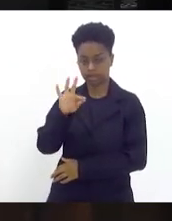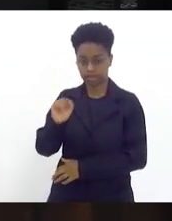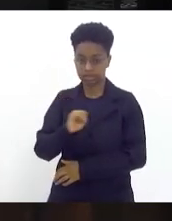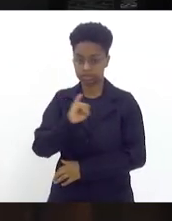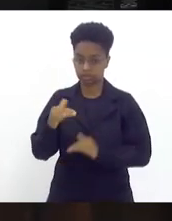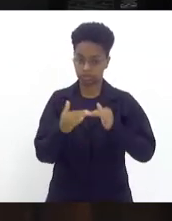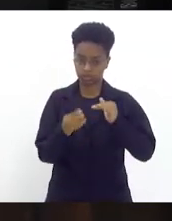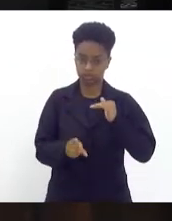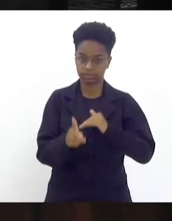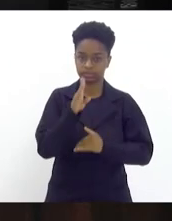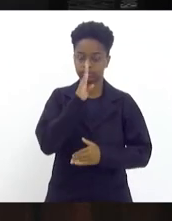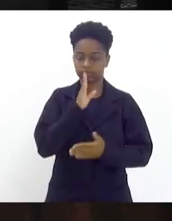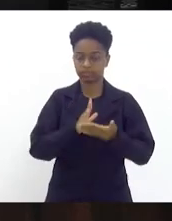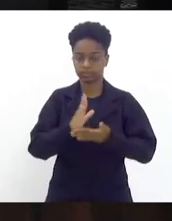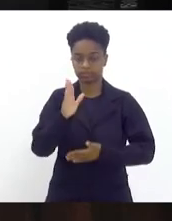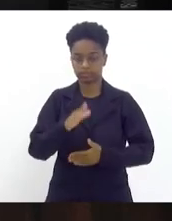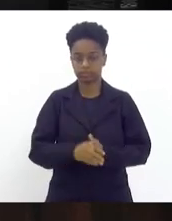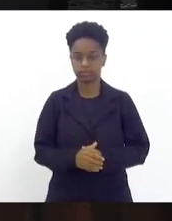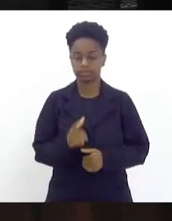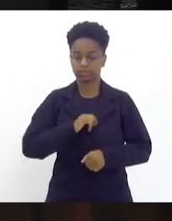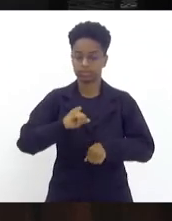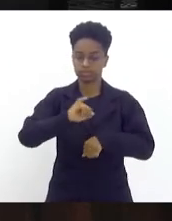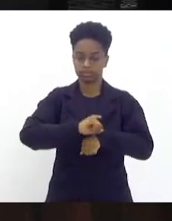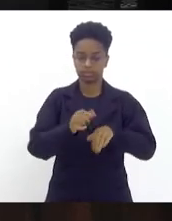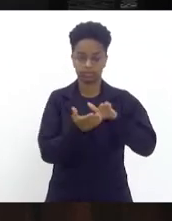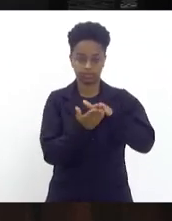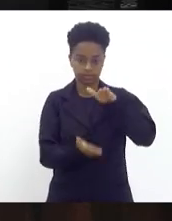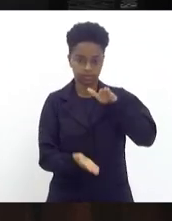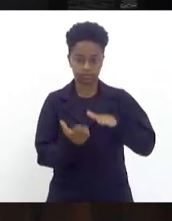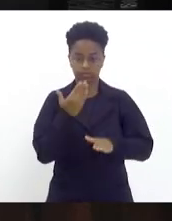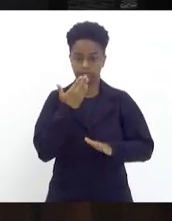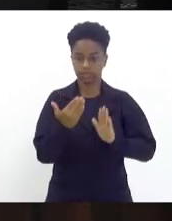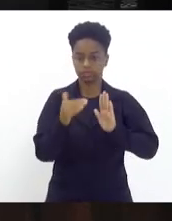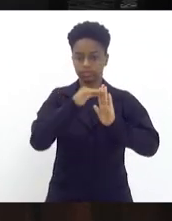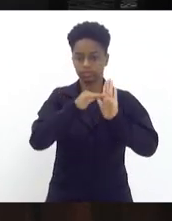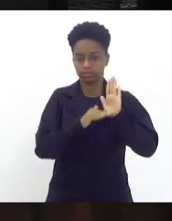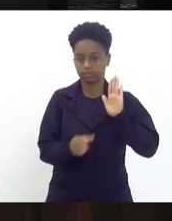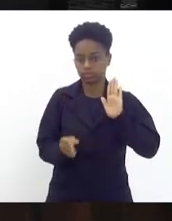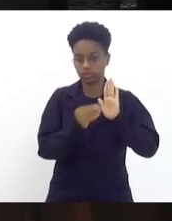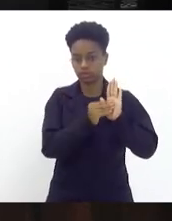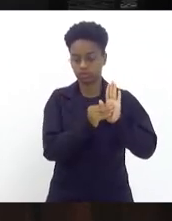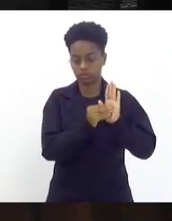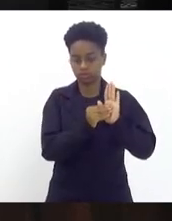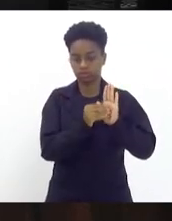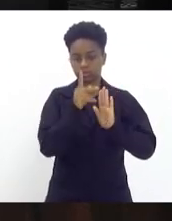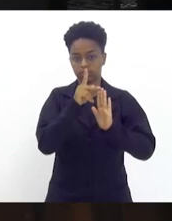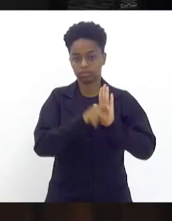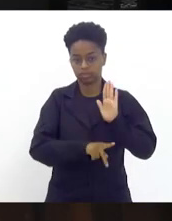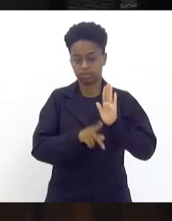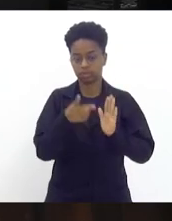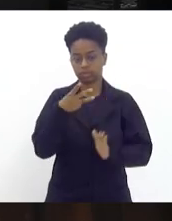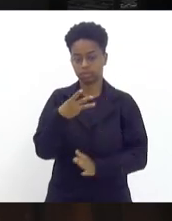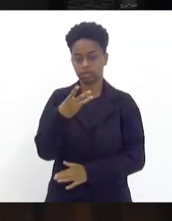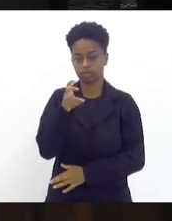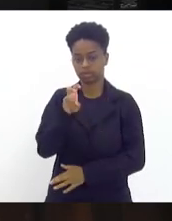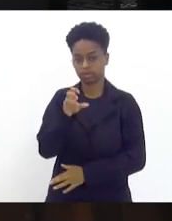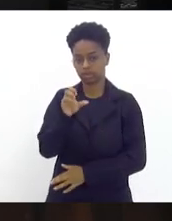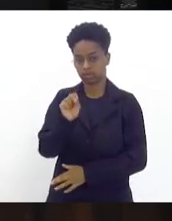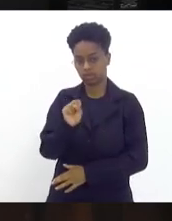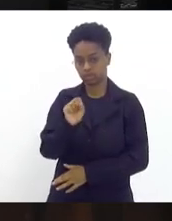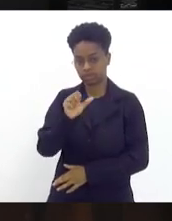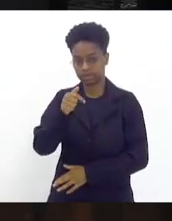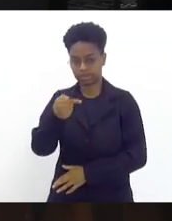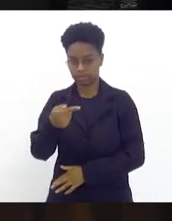Vanessa Como estão aprovado sobre a mesa requerimento de inclusão nova do dia do projeto 3.587